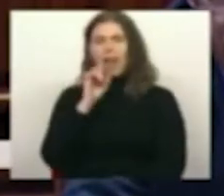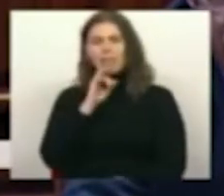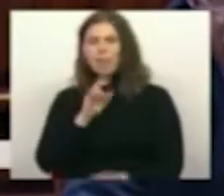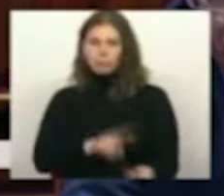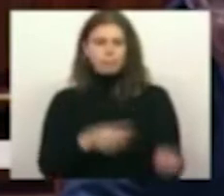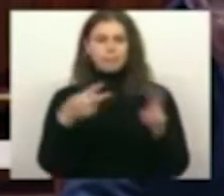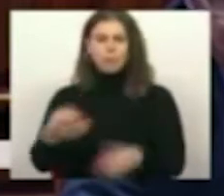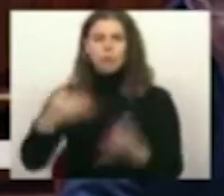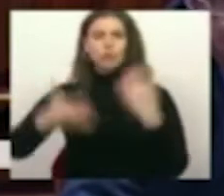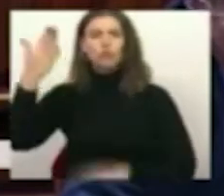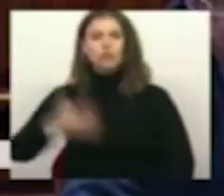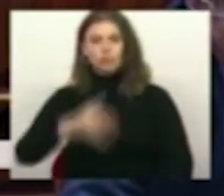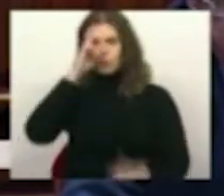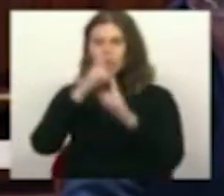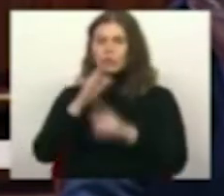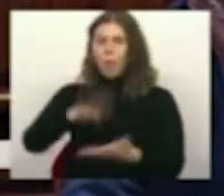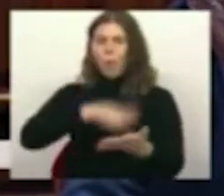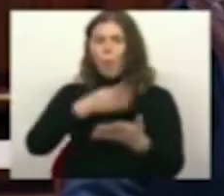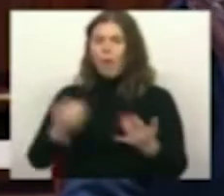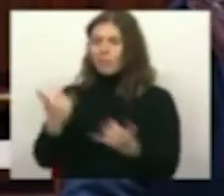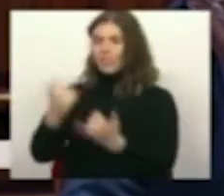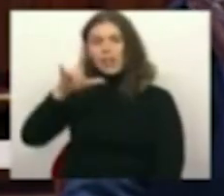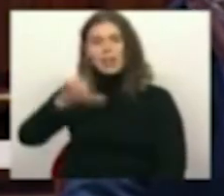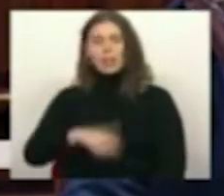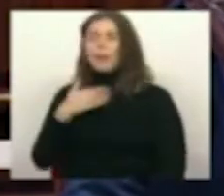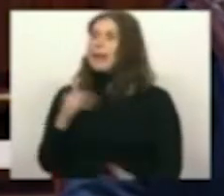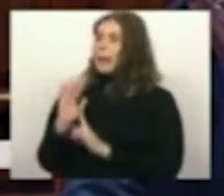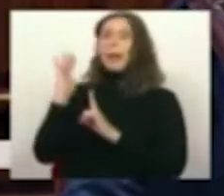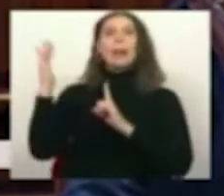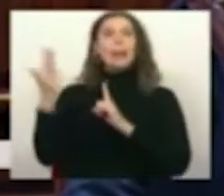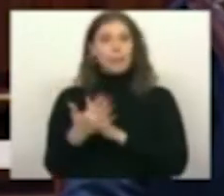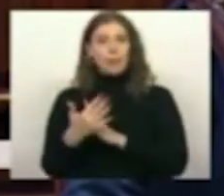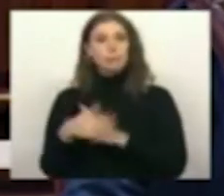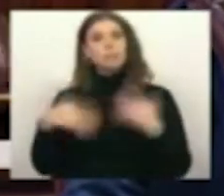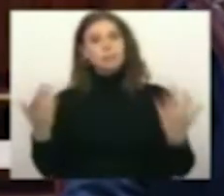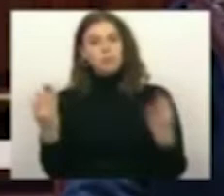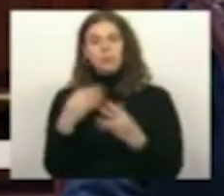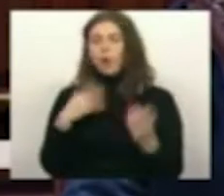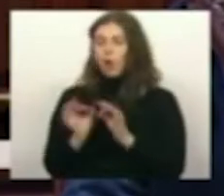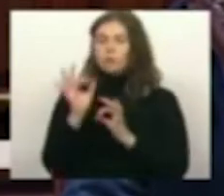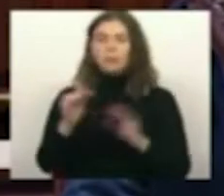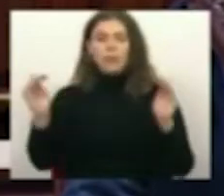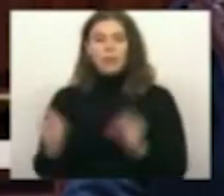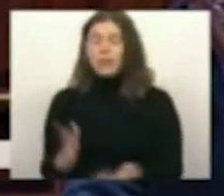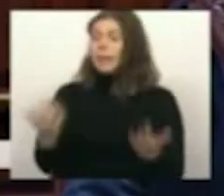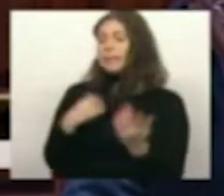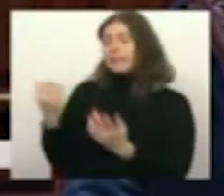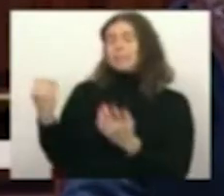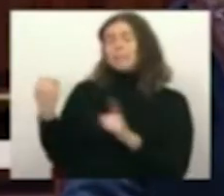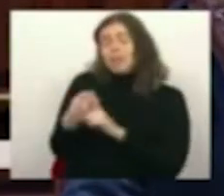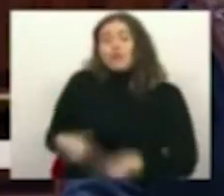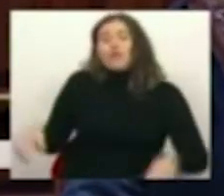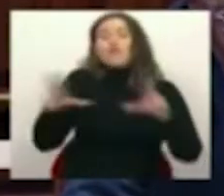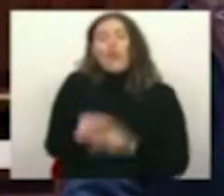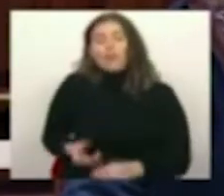transição justa no quadro digital e no quadro climático. E, portanto, havendo menos contribuintes e novos desafios,